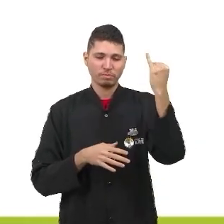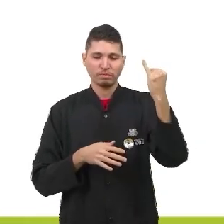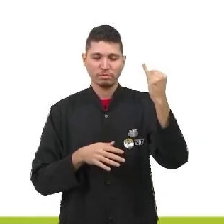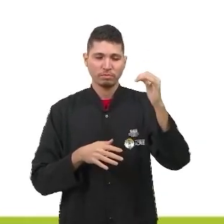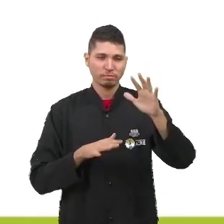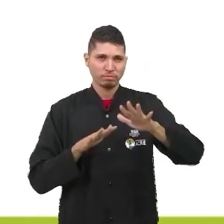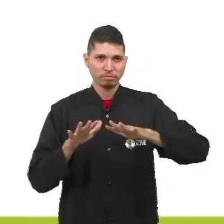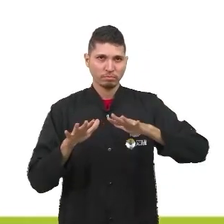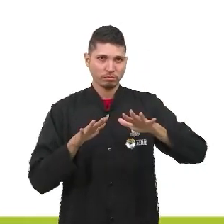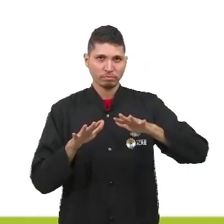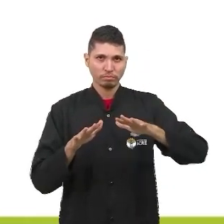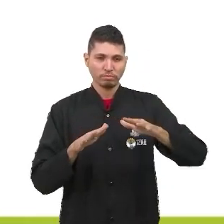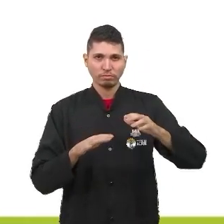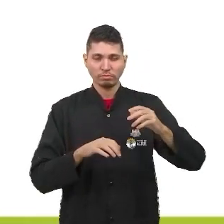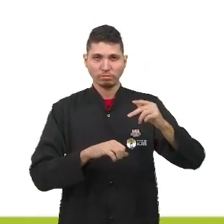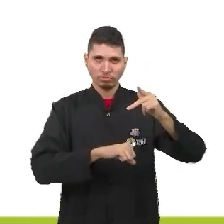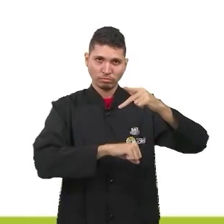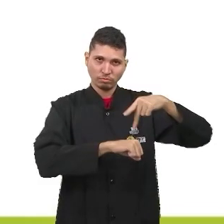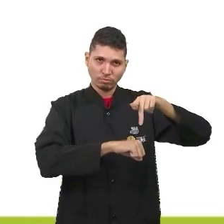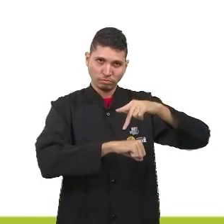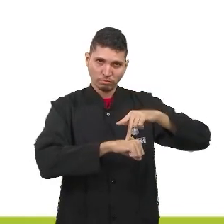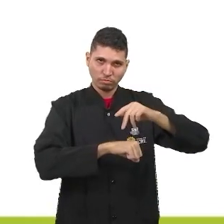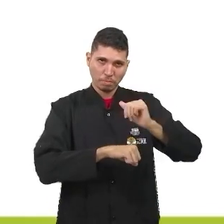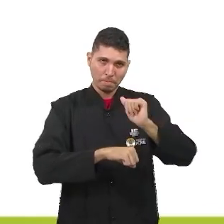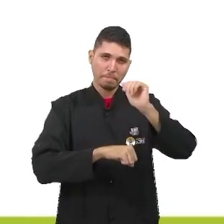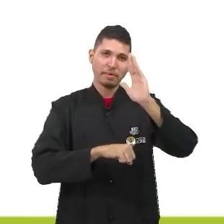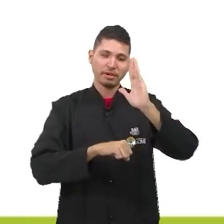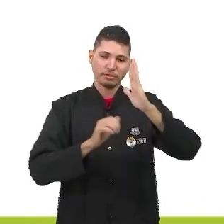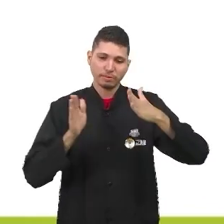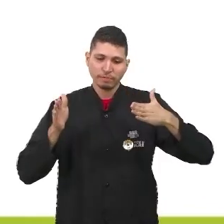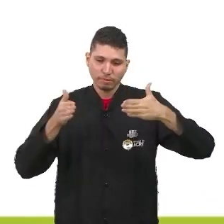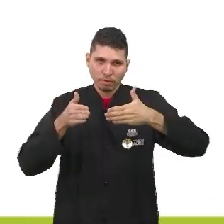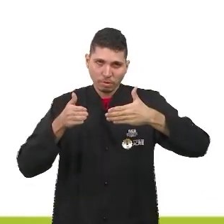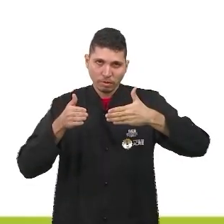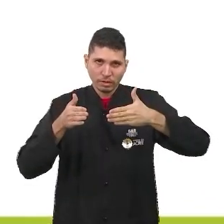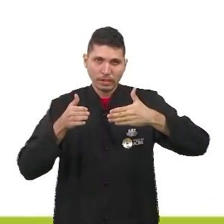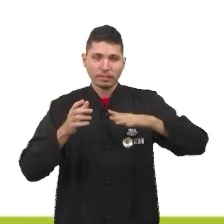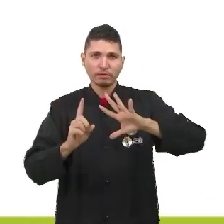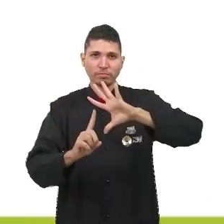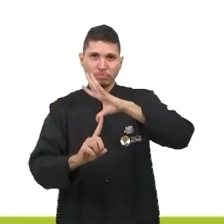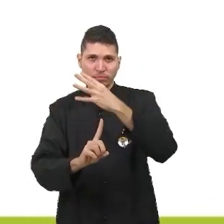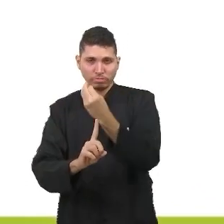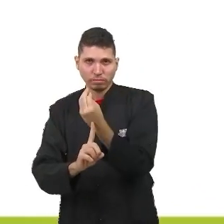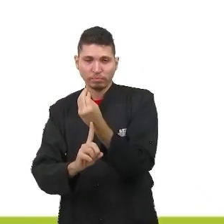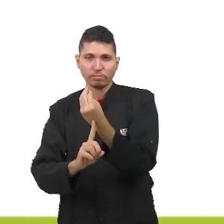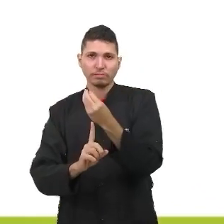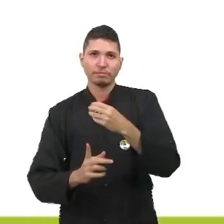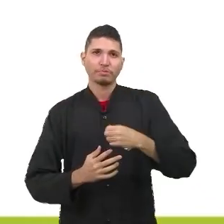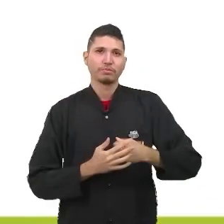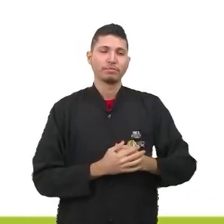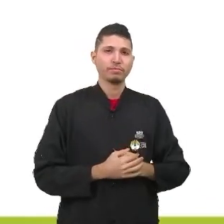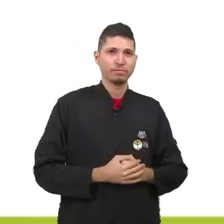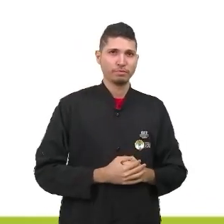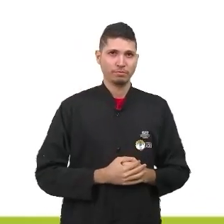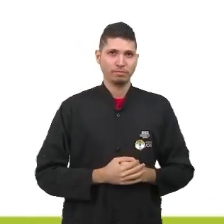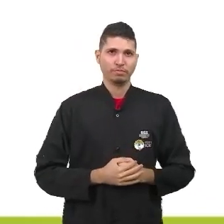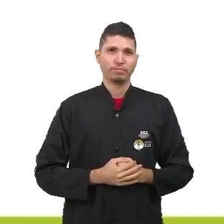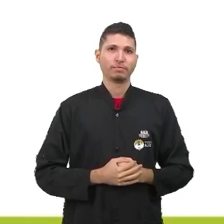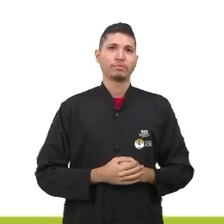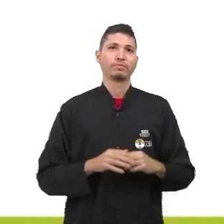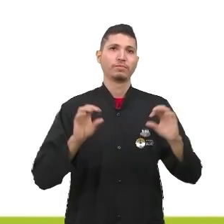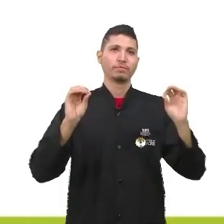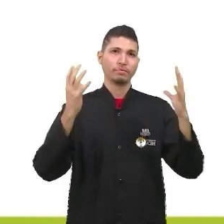assim, o país nesse momento mais artístico, né, nesse momento mais criador. Os eventos, né? O